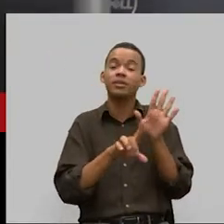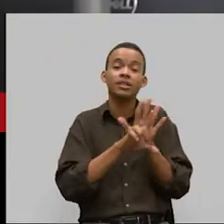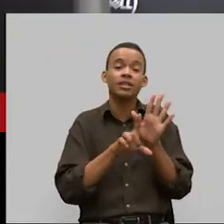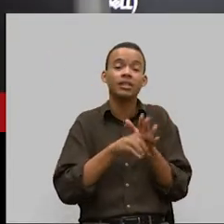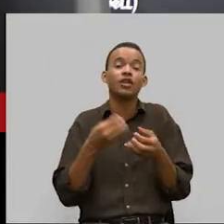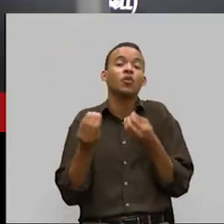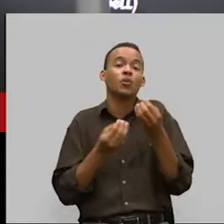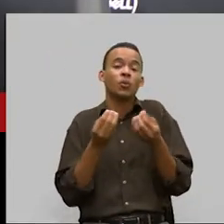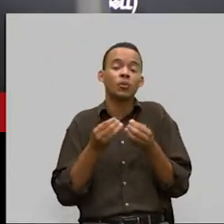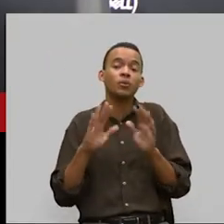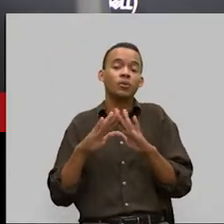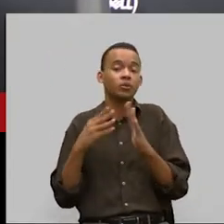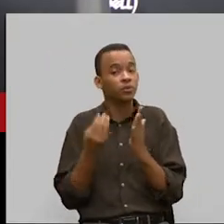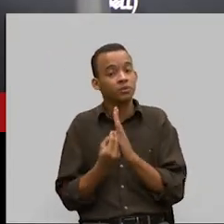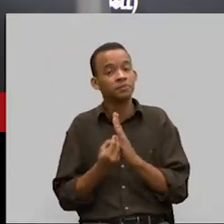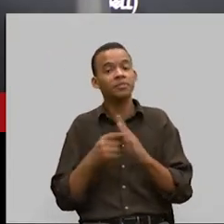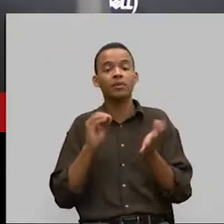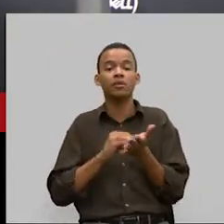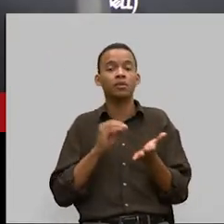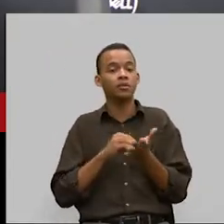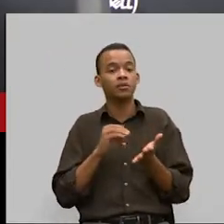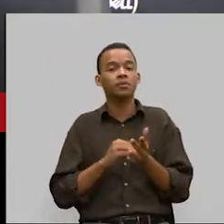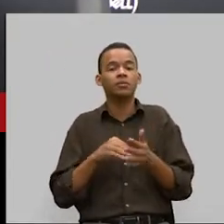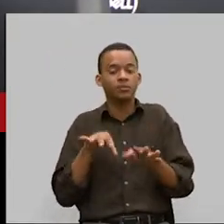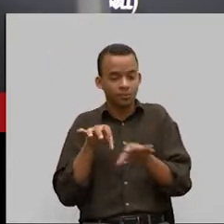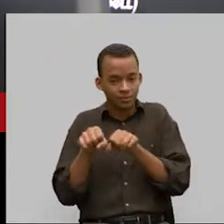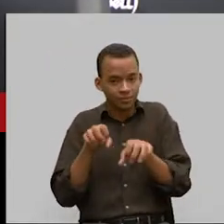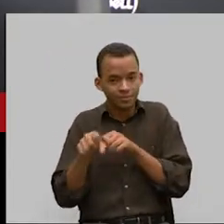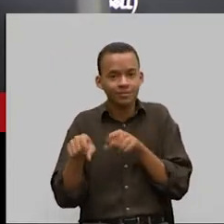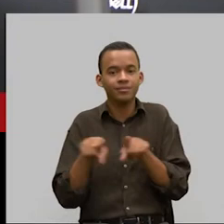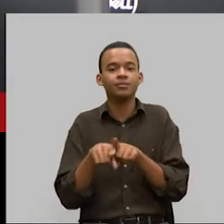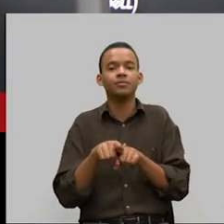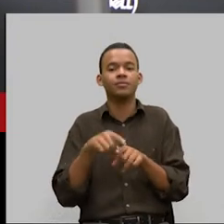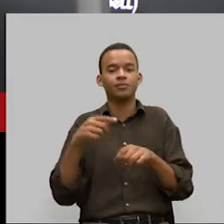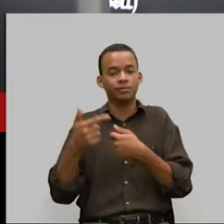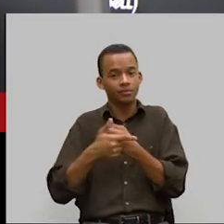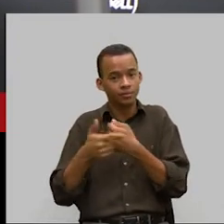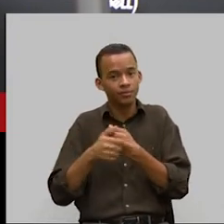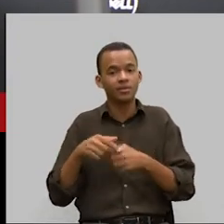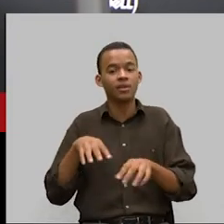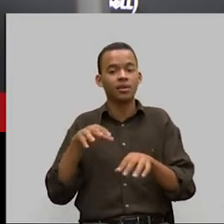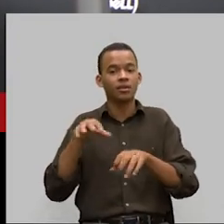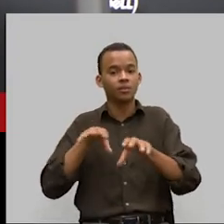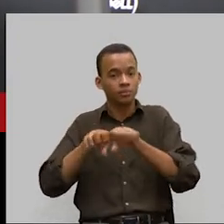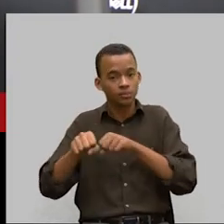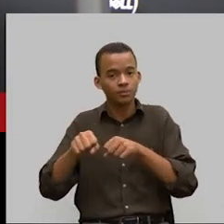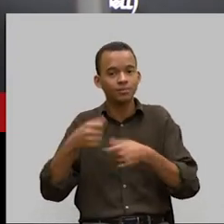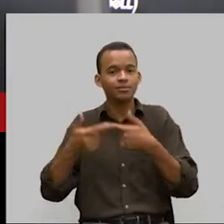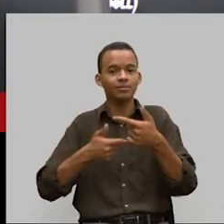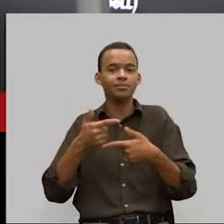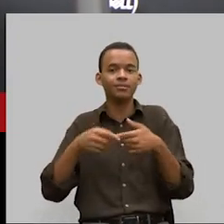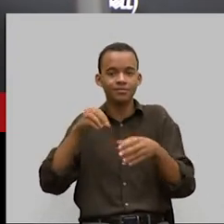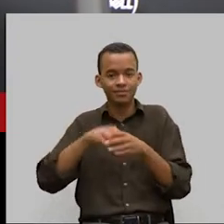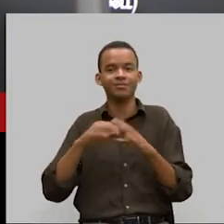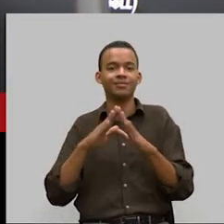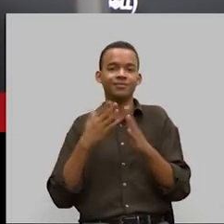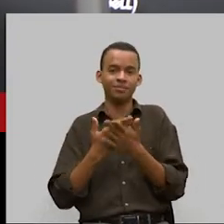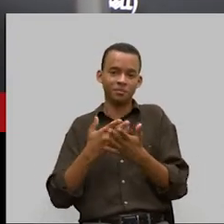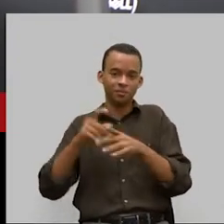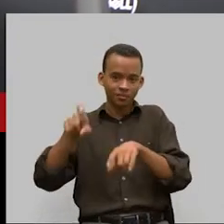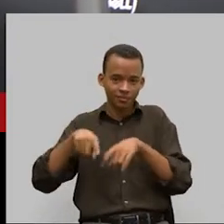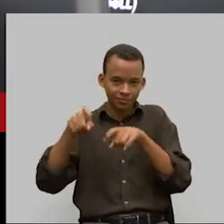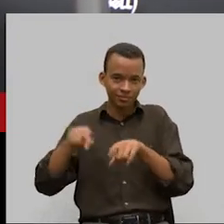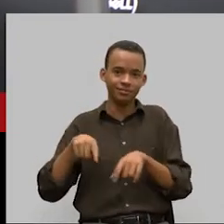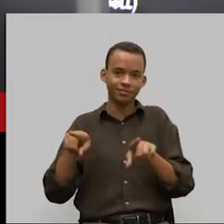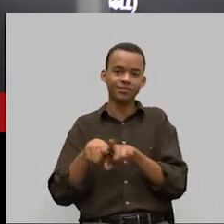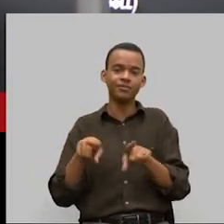escolar quilombola então falta né formação de educadores para educação do Campo né na escola do campo falta formação